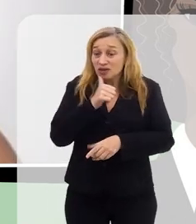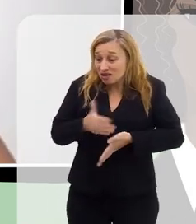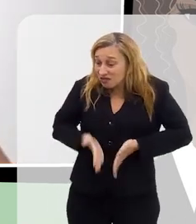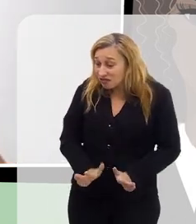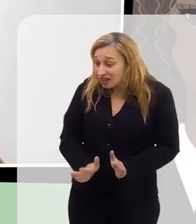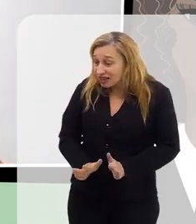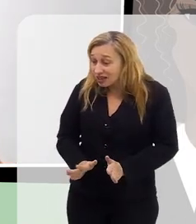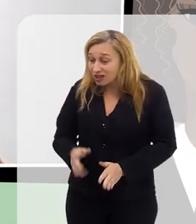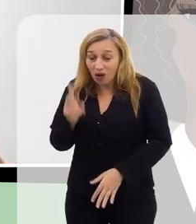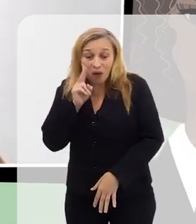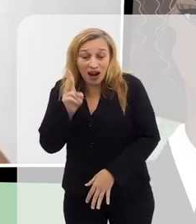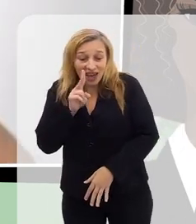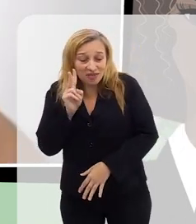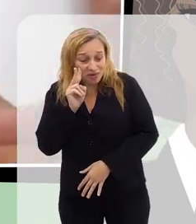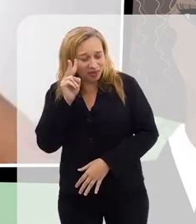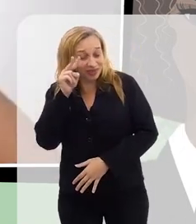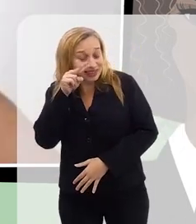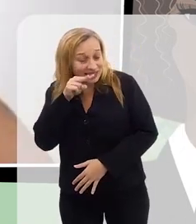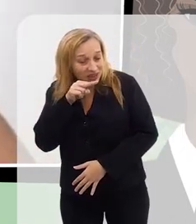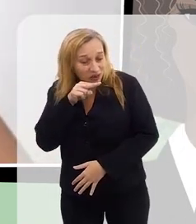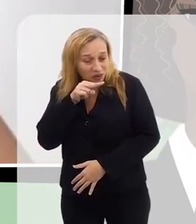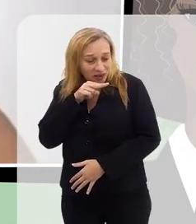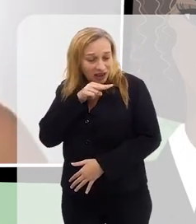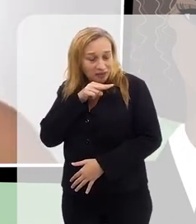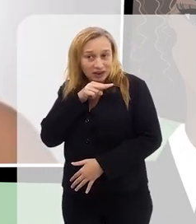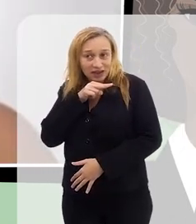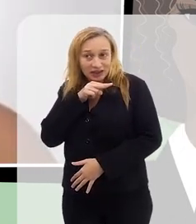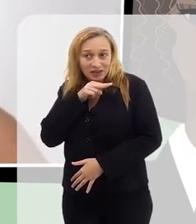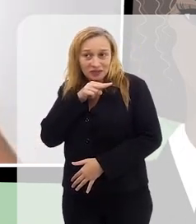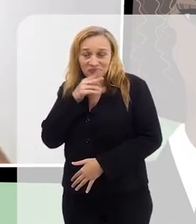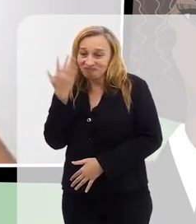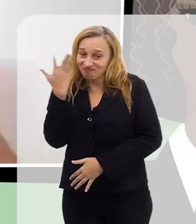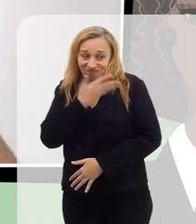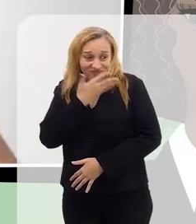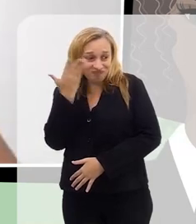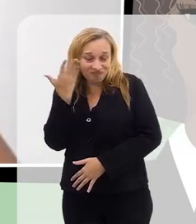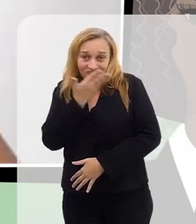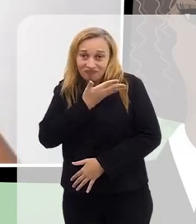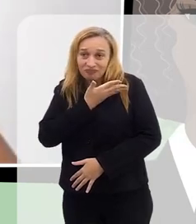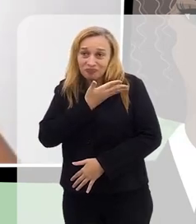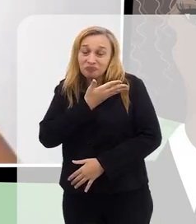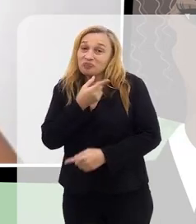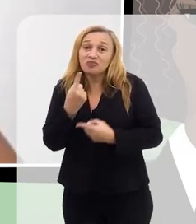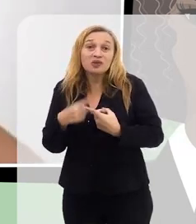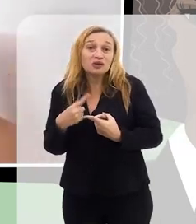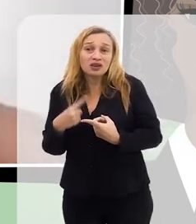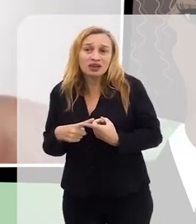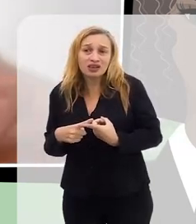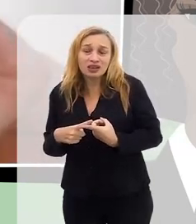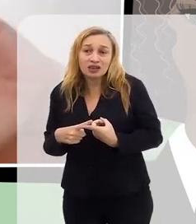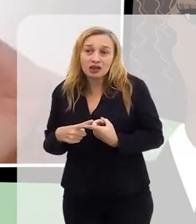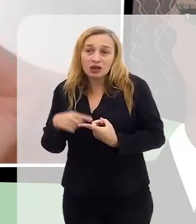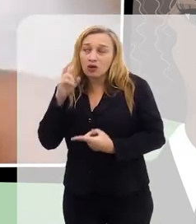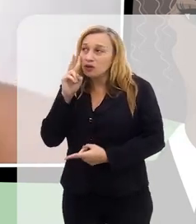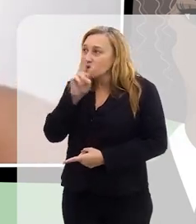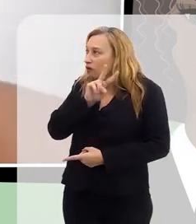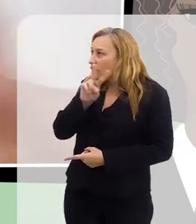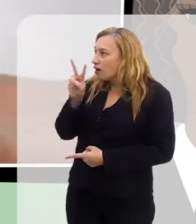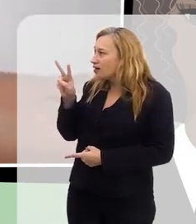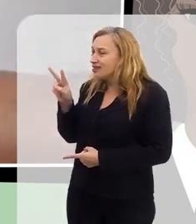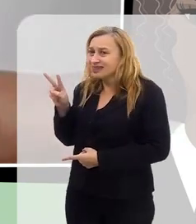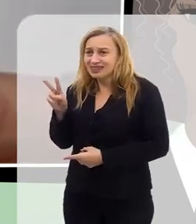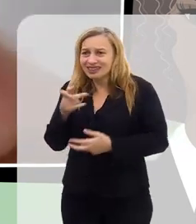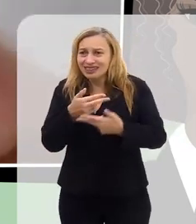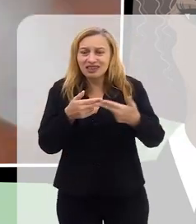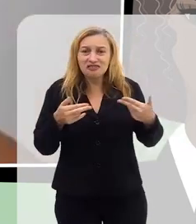minha filha nasce, eu lembro de tentar olhar para ela saindo de mim, e eu não vejo, porque quando eu olho